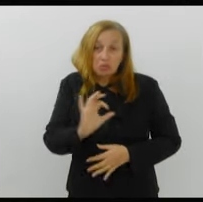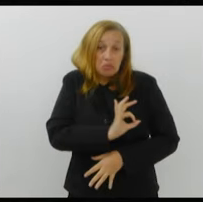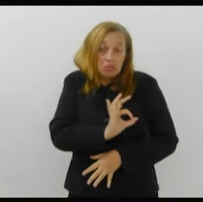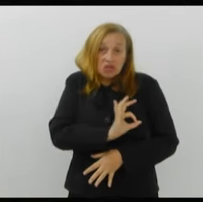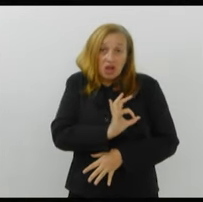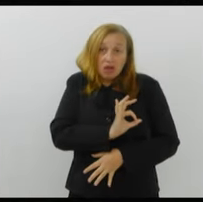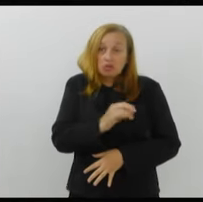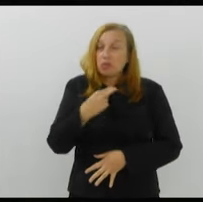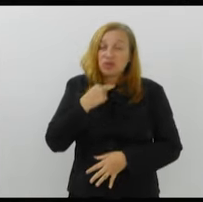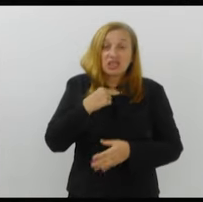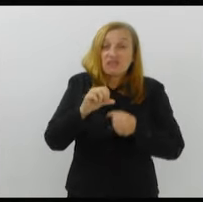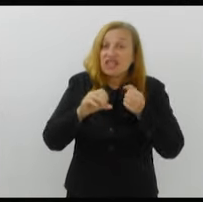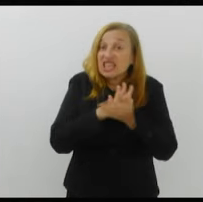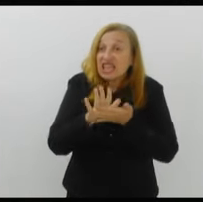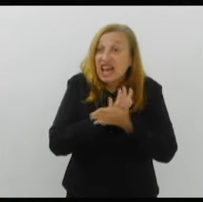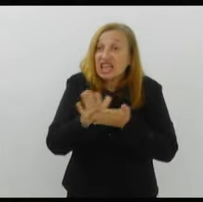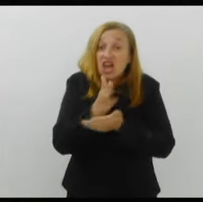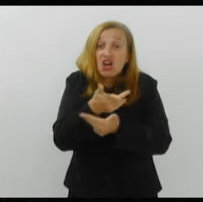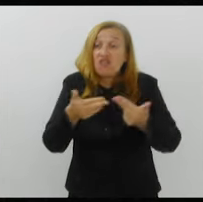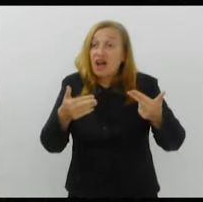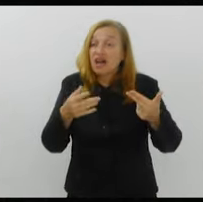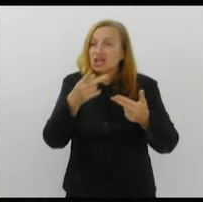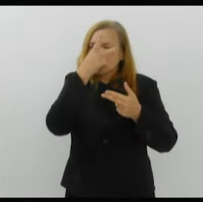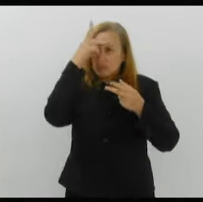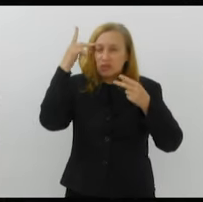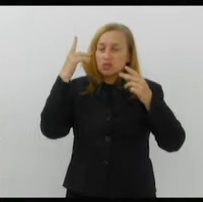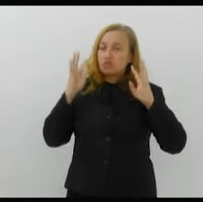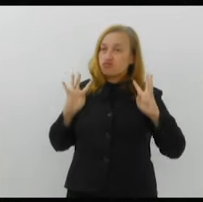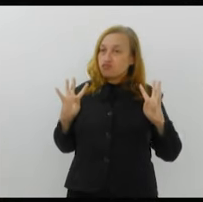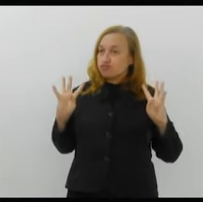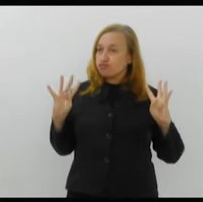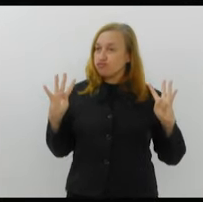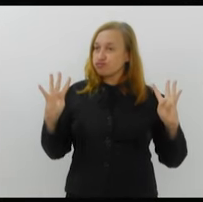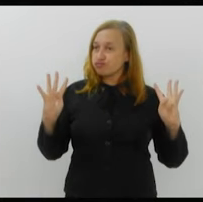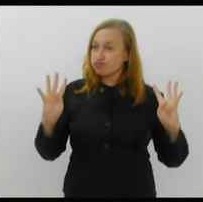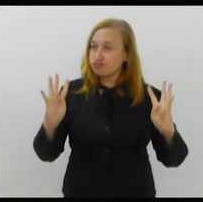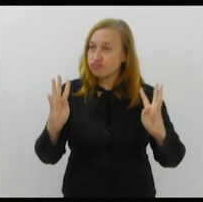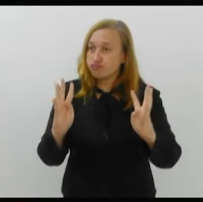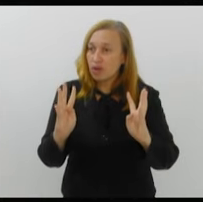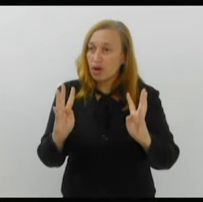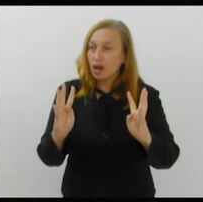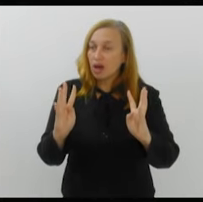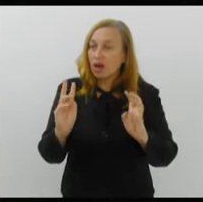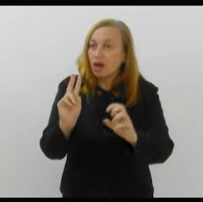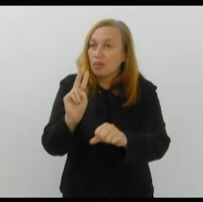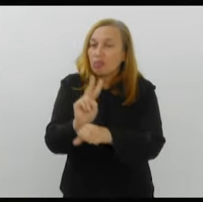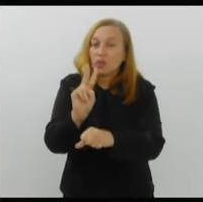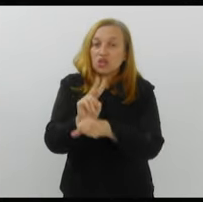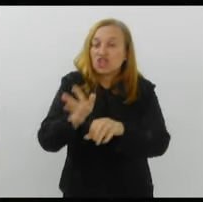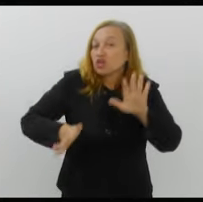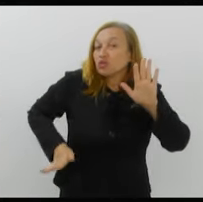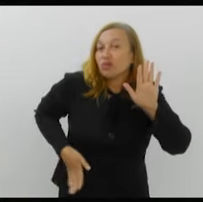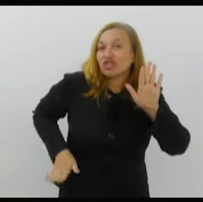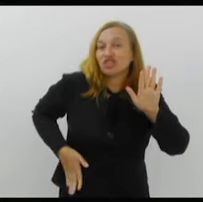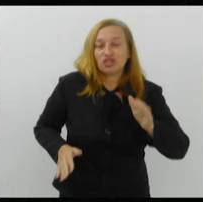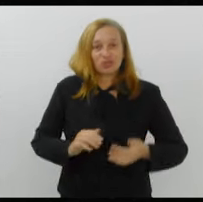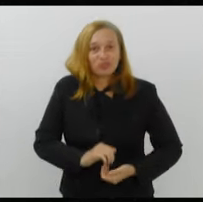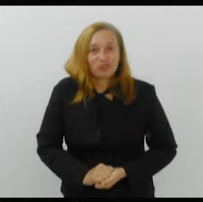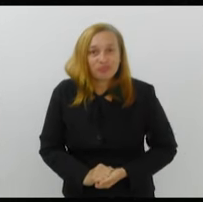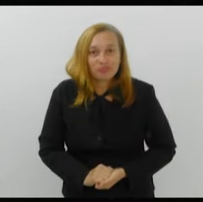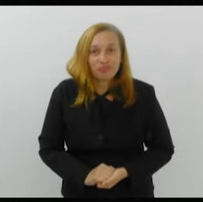Porque eram várias pessoas que estavam ali tentando acobertar esses traficantes, esses